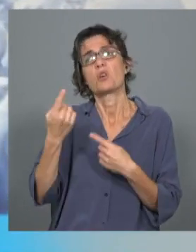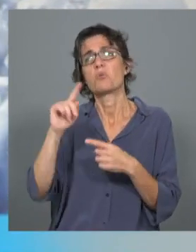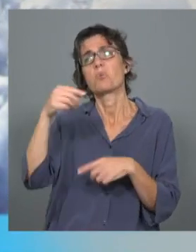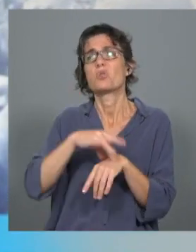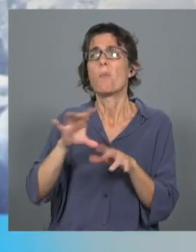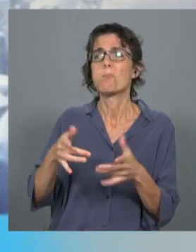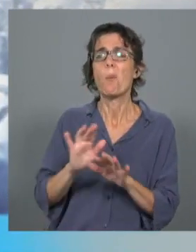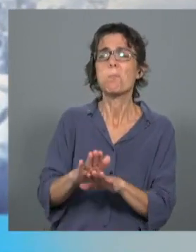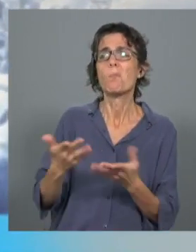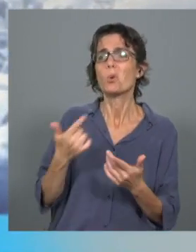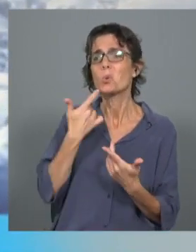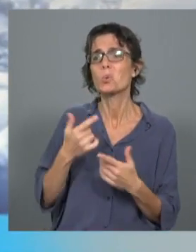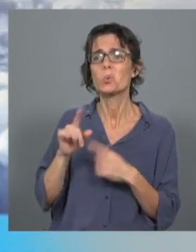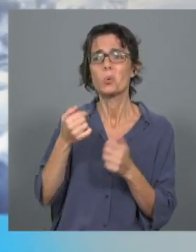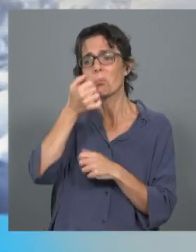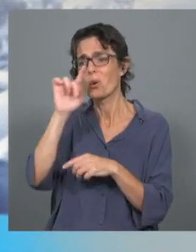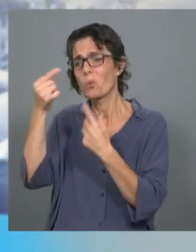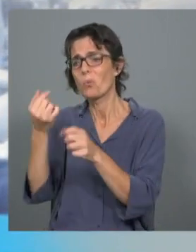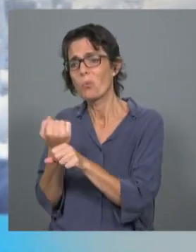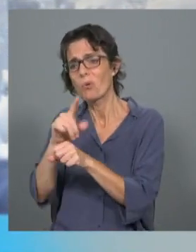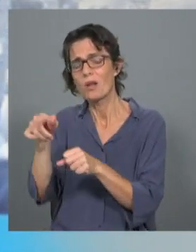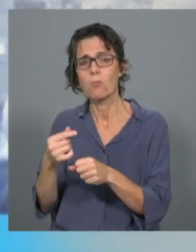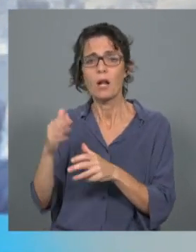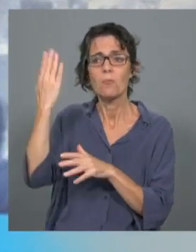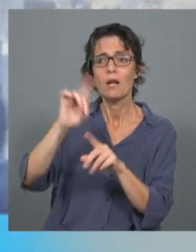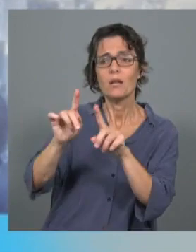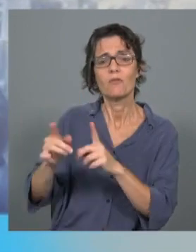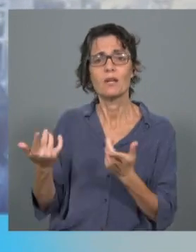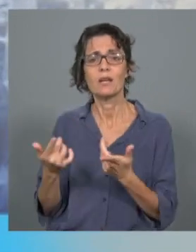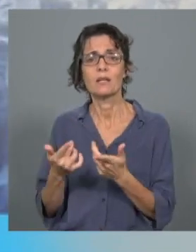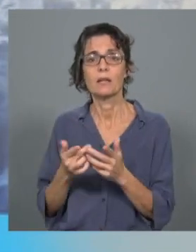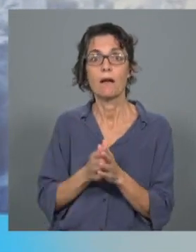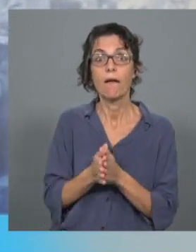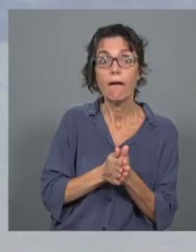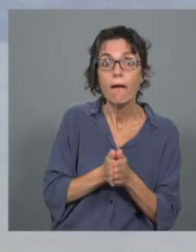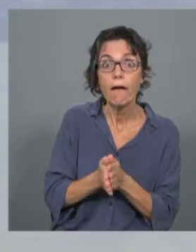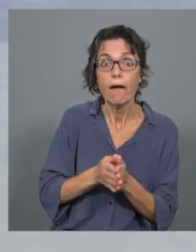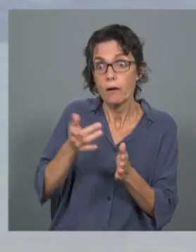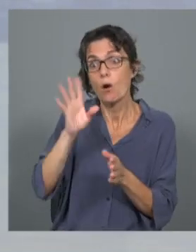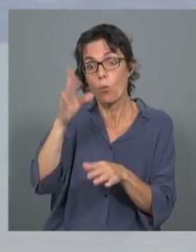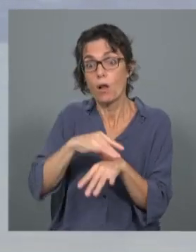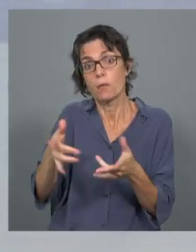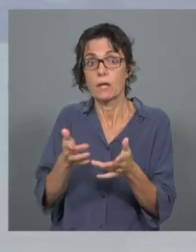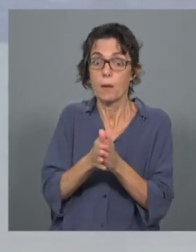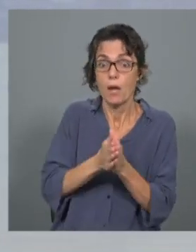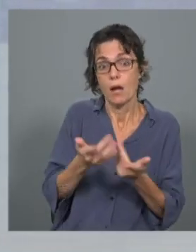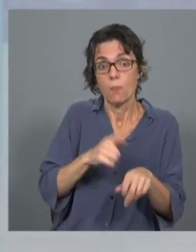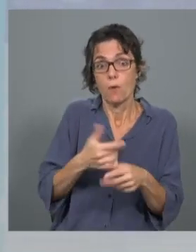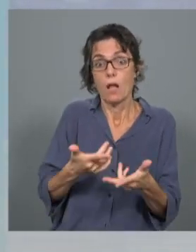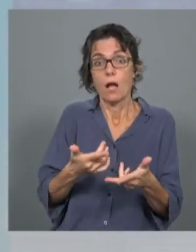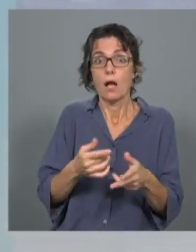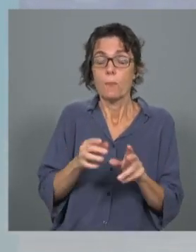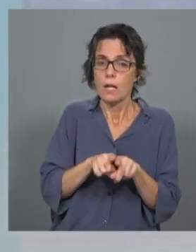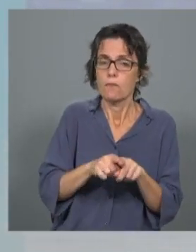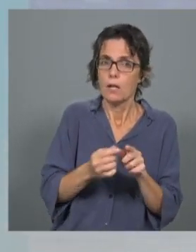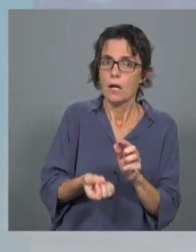depois tivemos ocupados com outras coisas, houve outras prioridades. Ocasião propícia para o exercício da fraternidade também, por exemplo, não é? Exatamente. Mas é